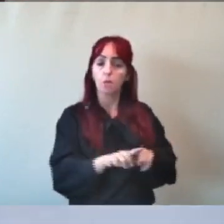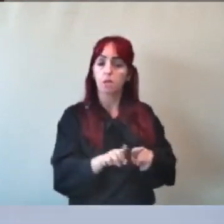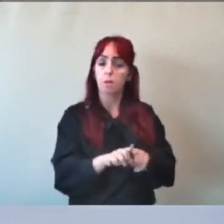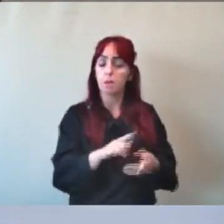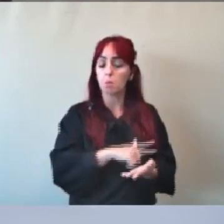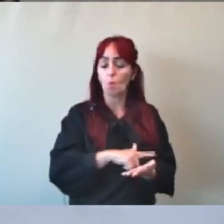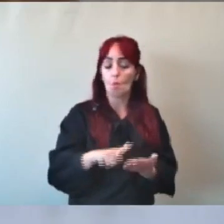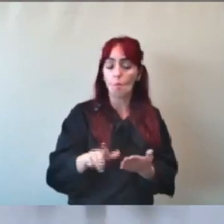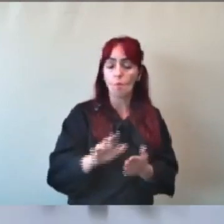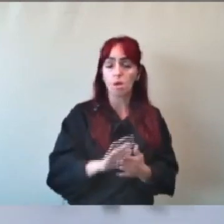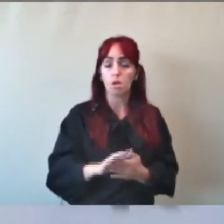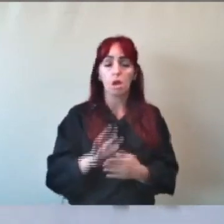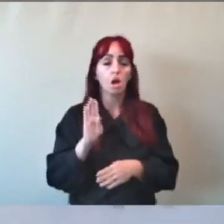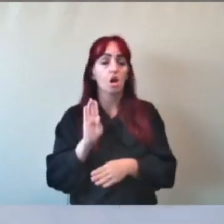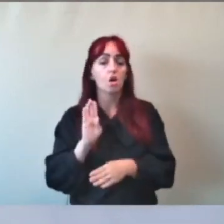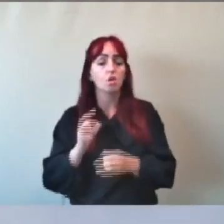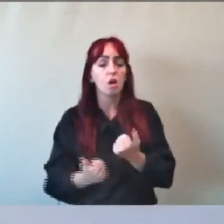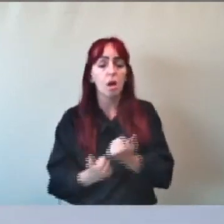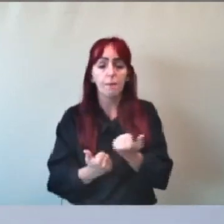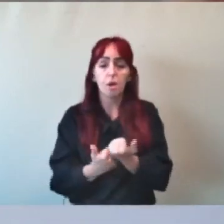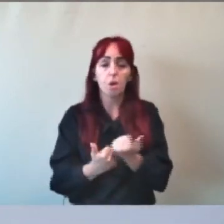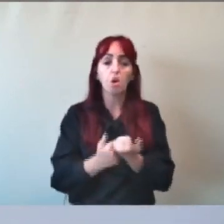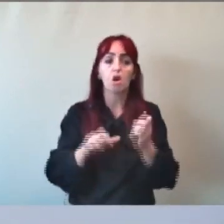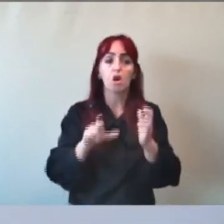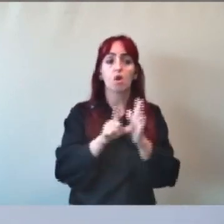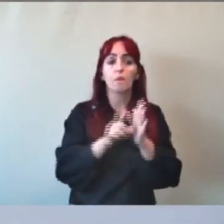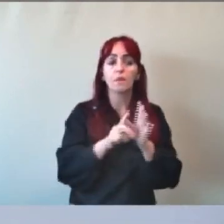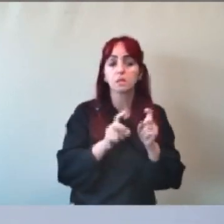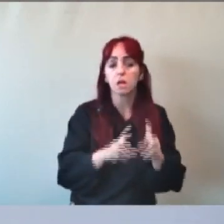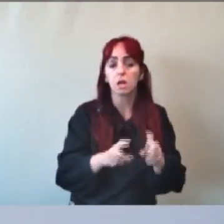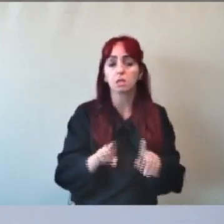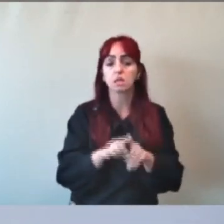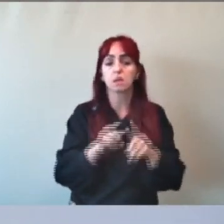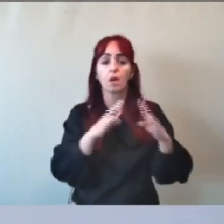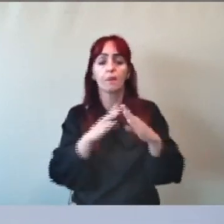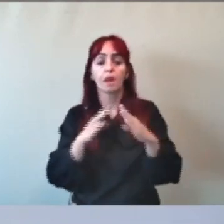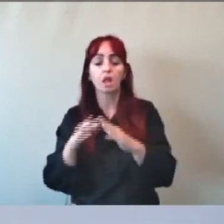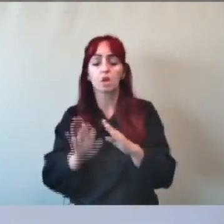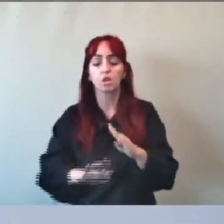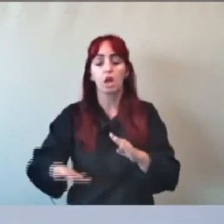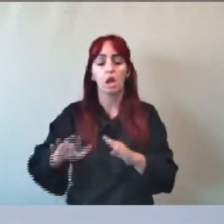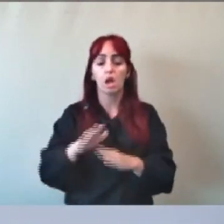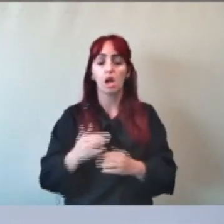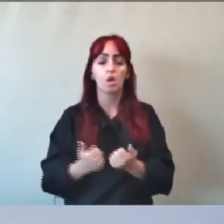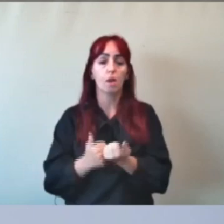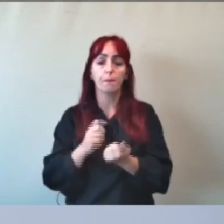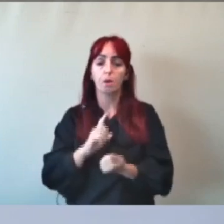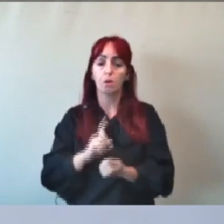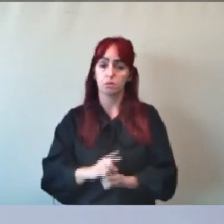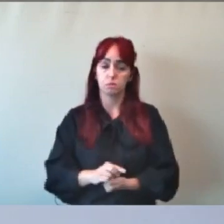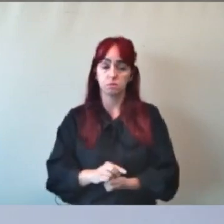comerciante, para os moradores da região. Sei lá, é muito estranho.